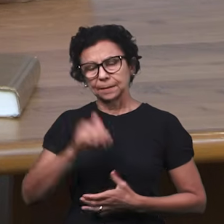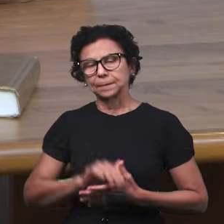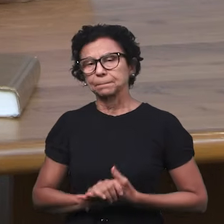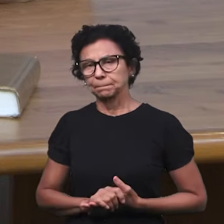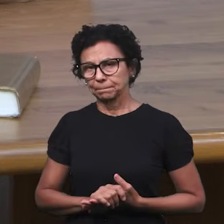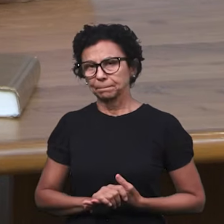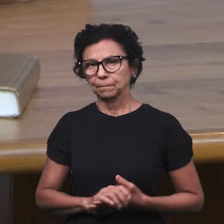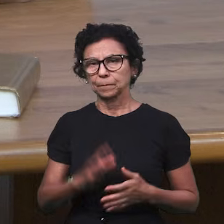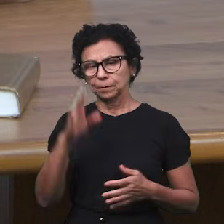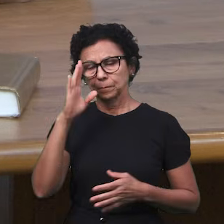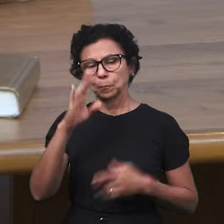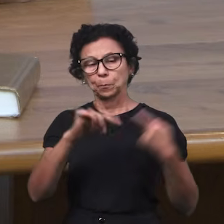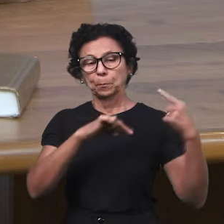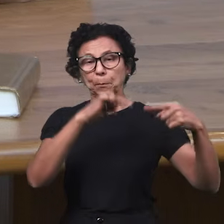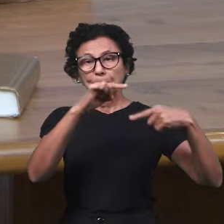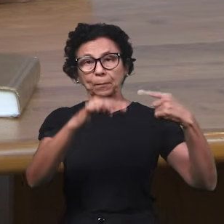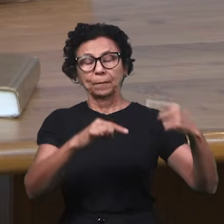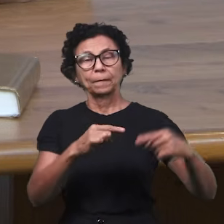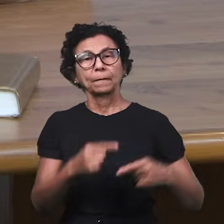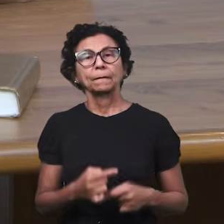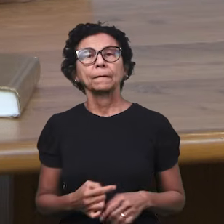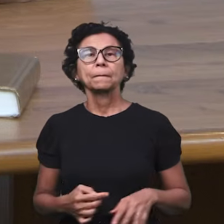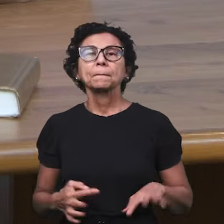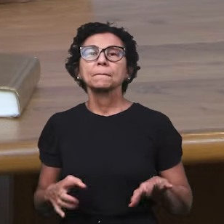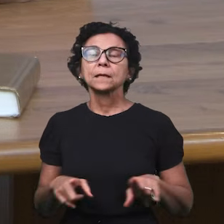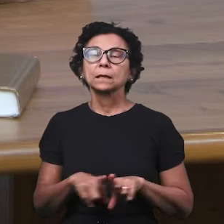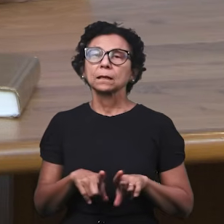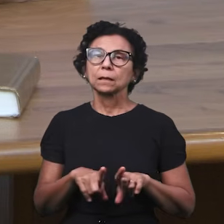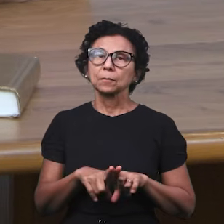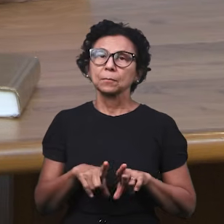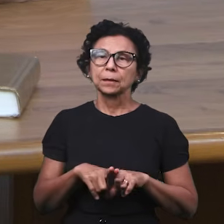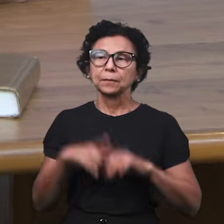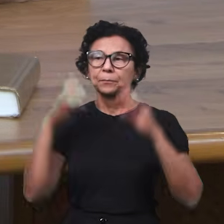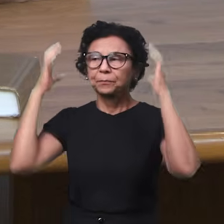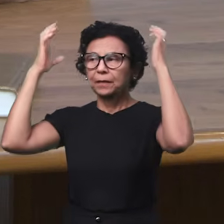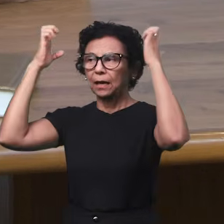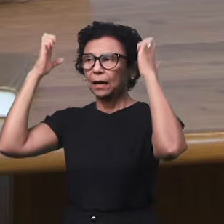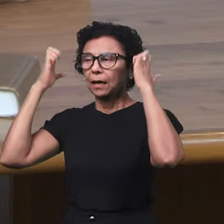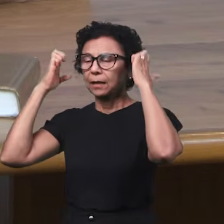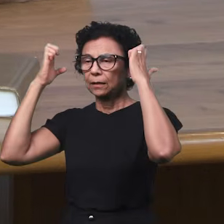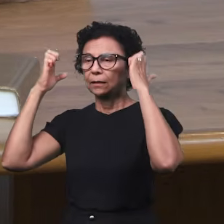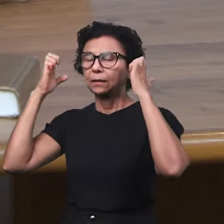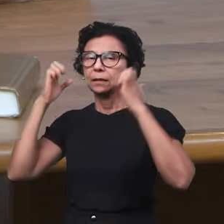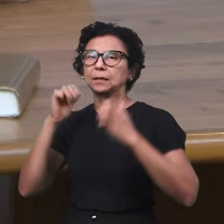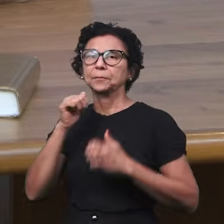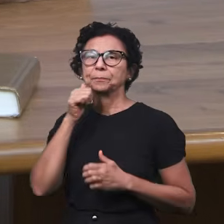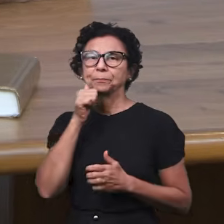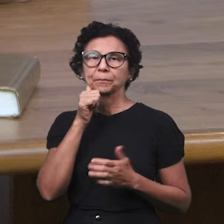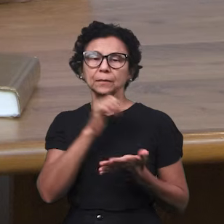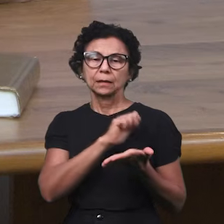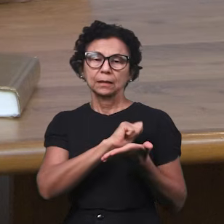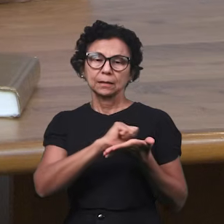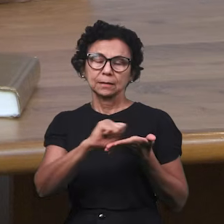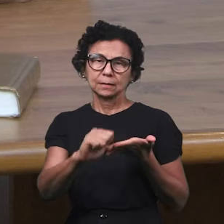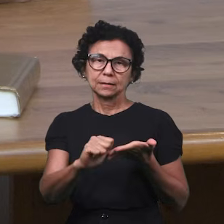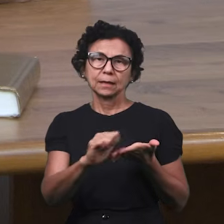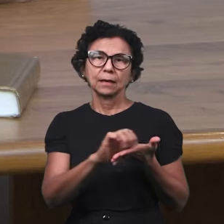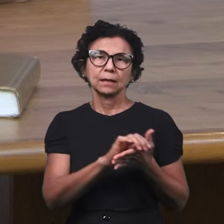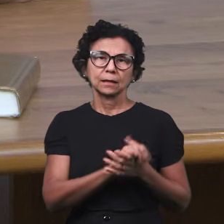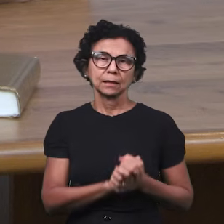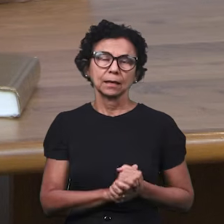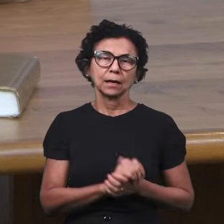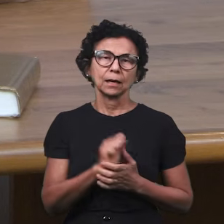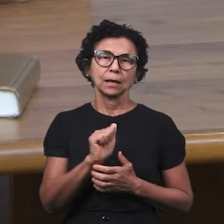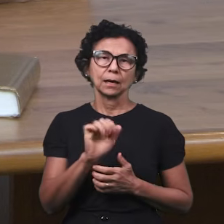semente. Depois disto, escreveu a rainha Ester, filha de Abigail, e Mardoqueu,